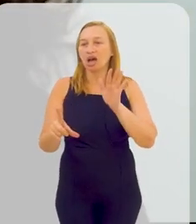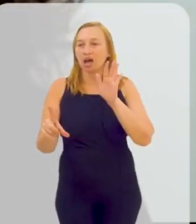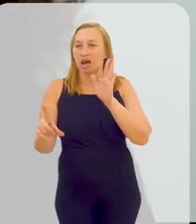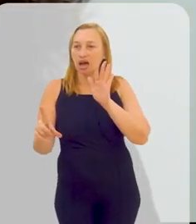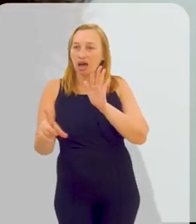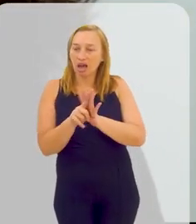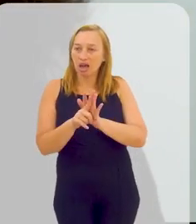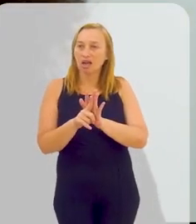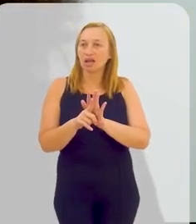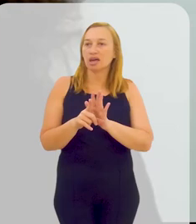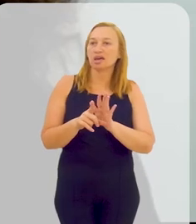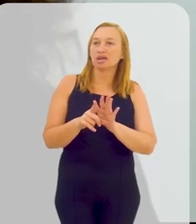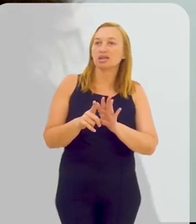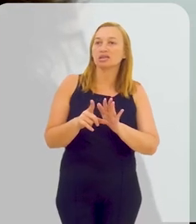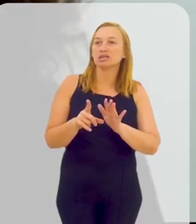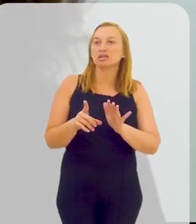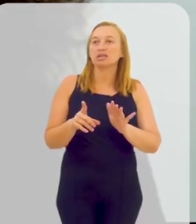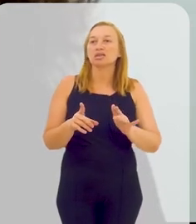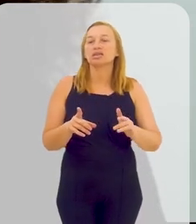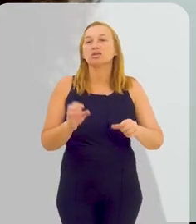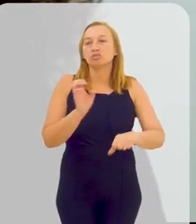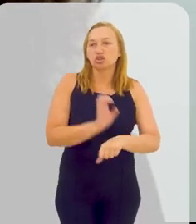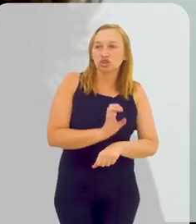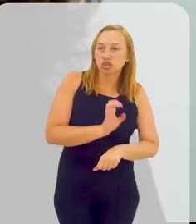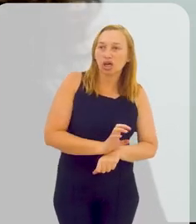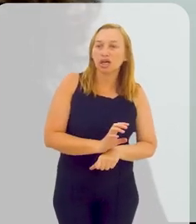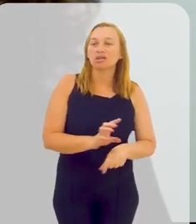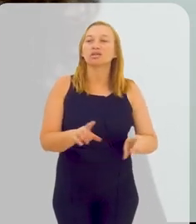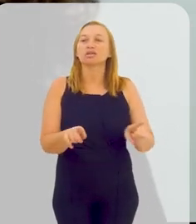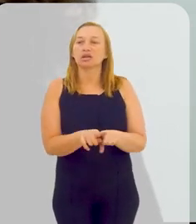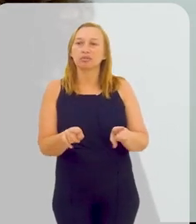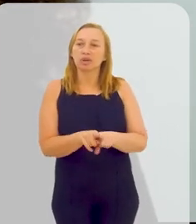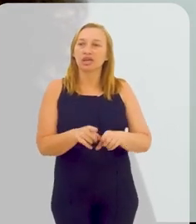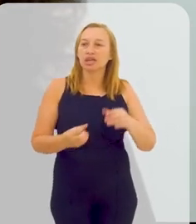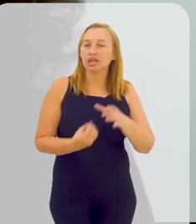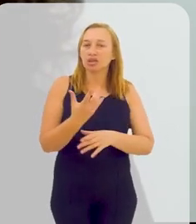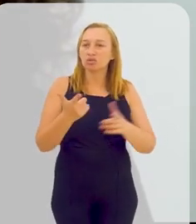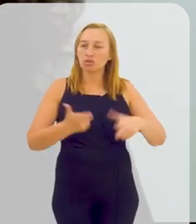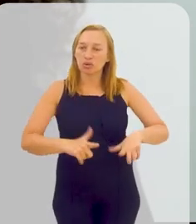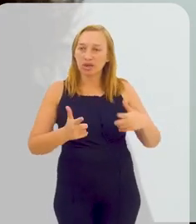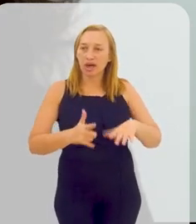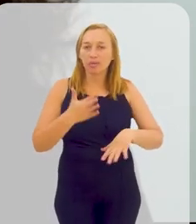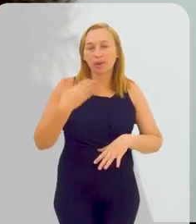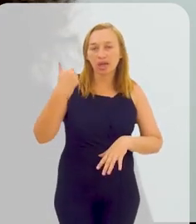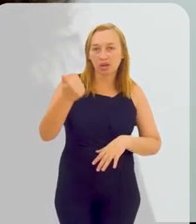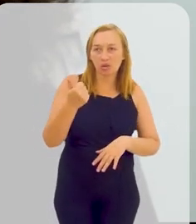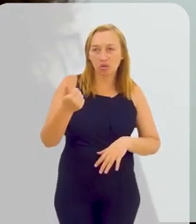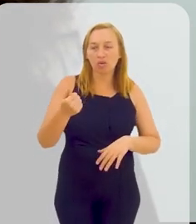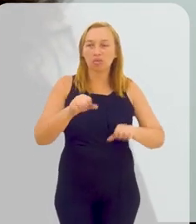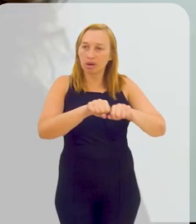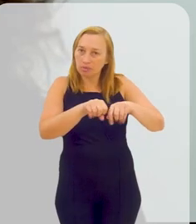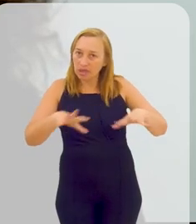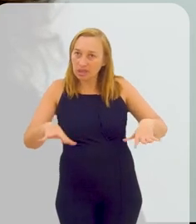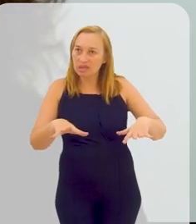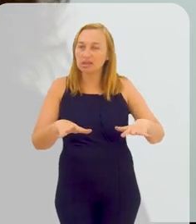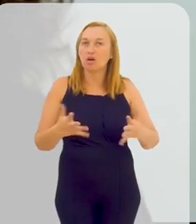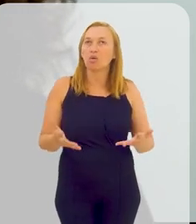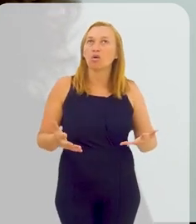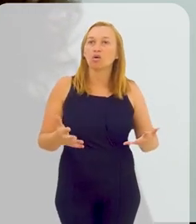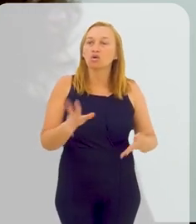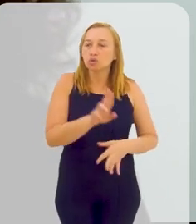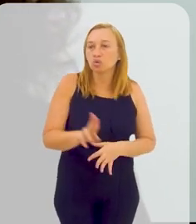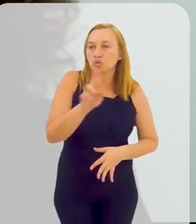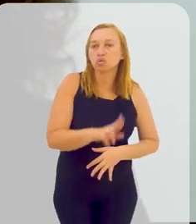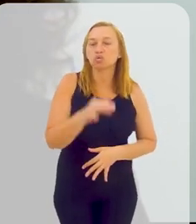sua legislativo é trazendo essas inovações para o estado e principalmente criando um ambiente mais favorável para instalação para ampliação